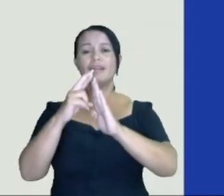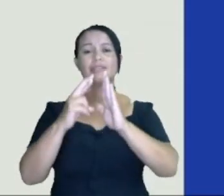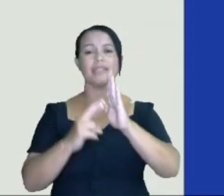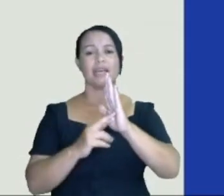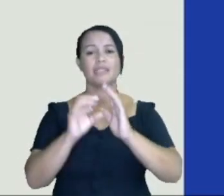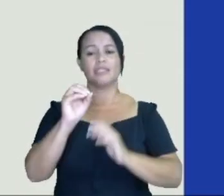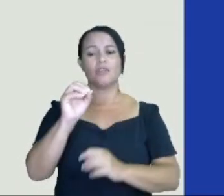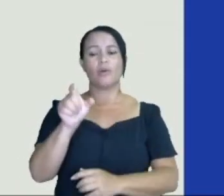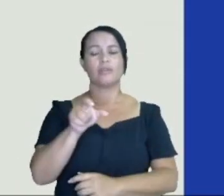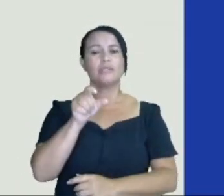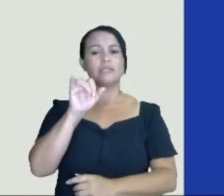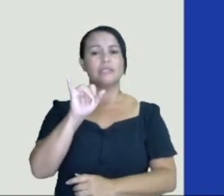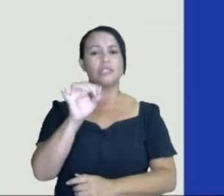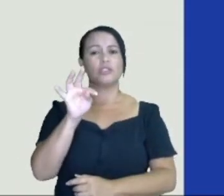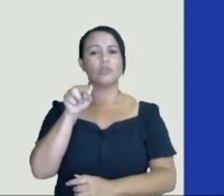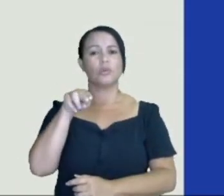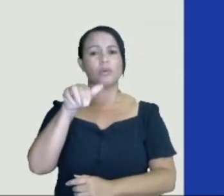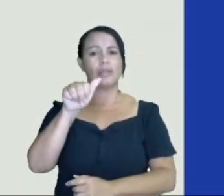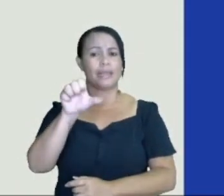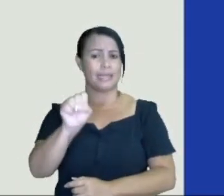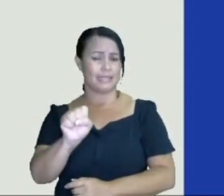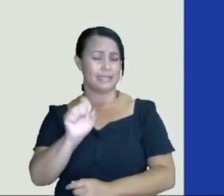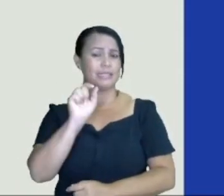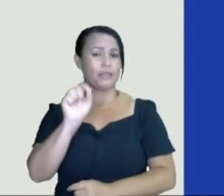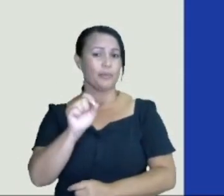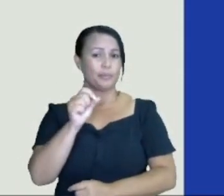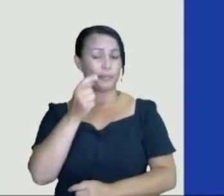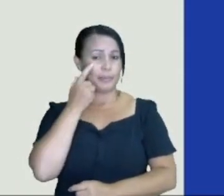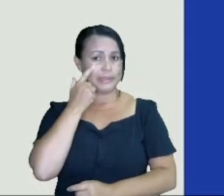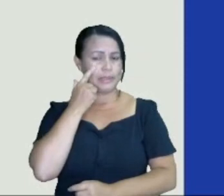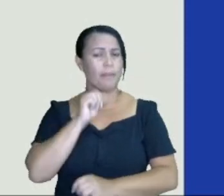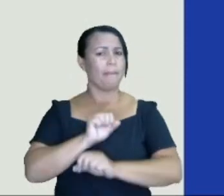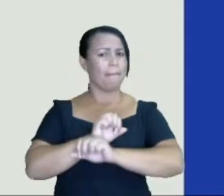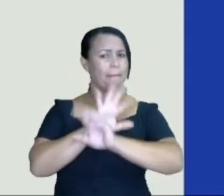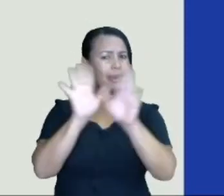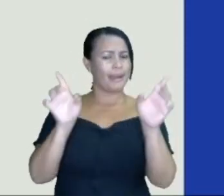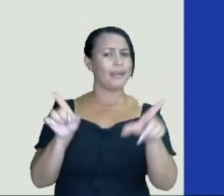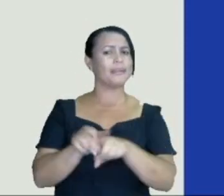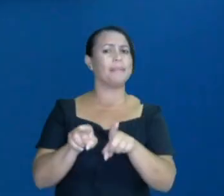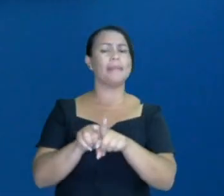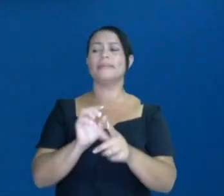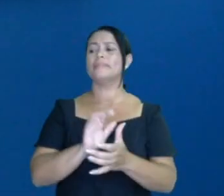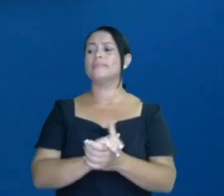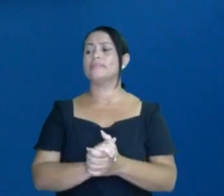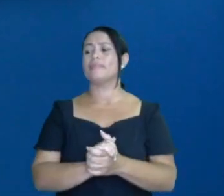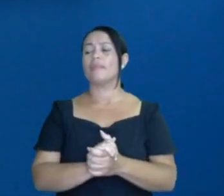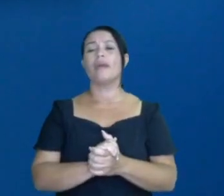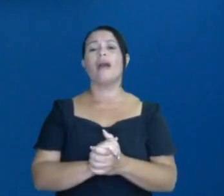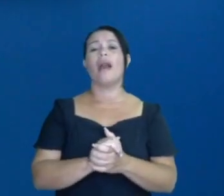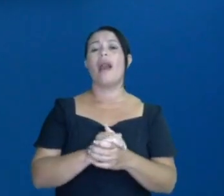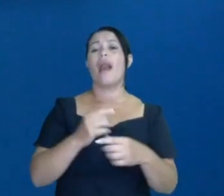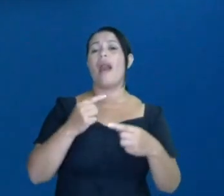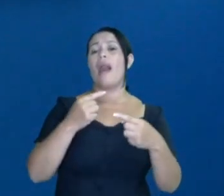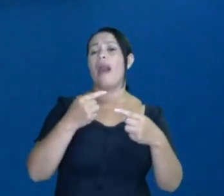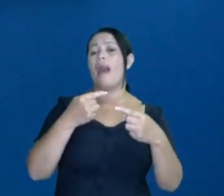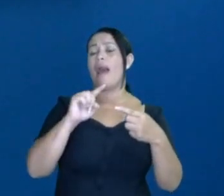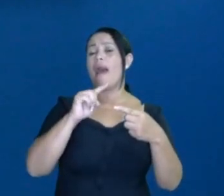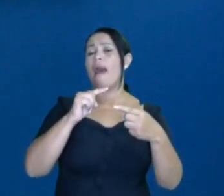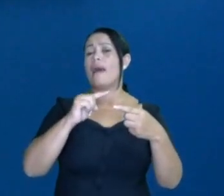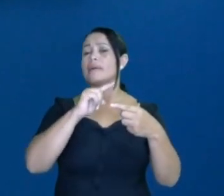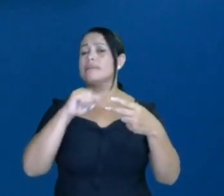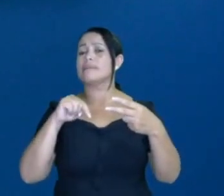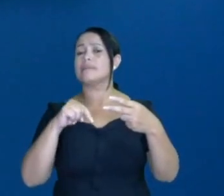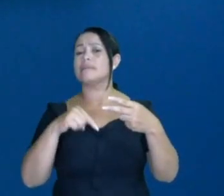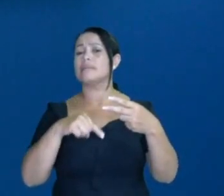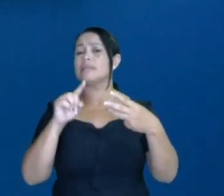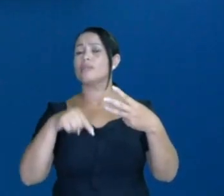da oxítona. Gente, bem claro também. Acentua-se as oxítonas